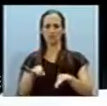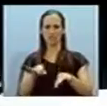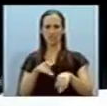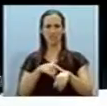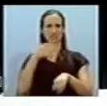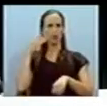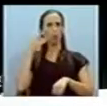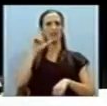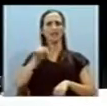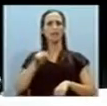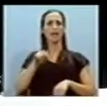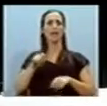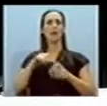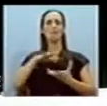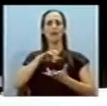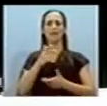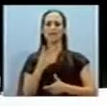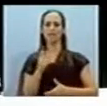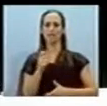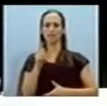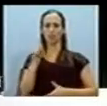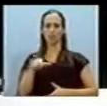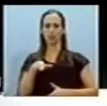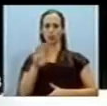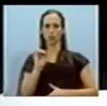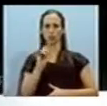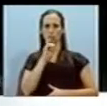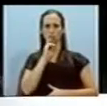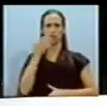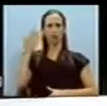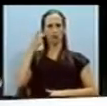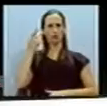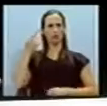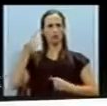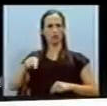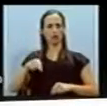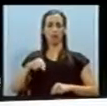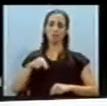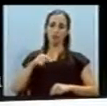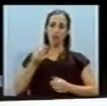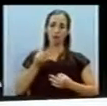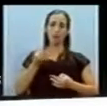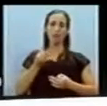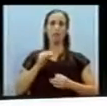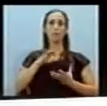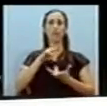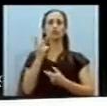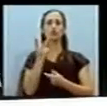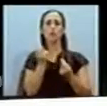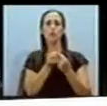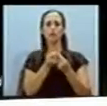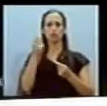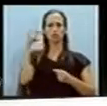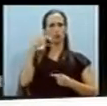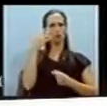que em tempos terá sido um planeta habitável. Exatamente, quem diria? Os dois planetas mais próximos do Sol estão a revelar-nos assim algumas surpresas.